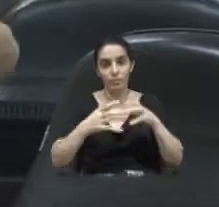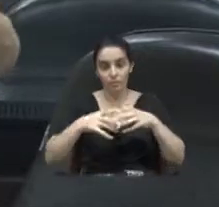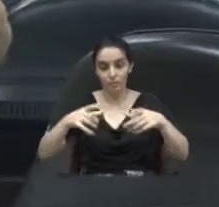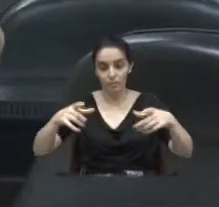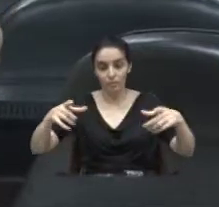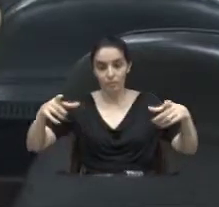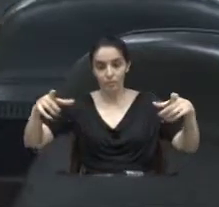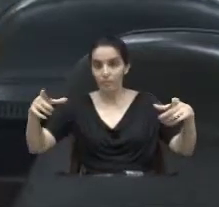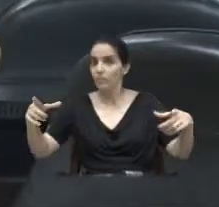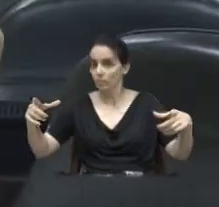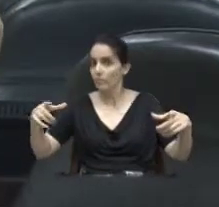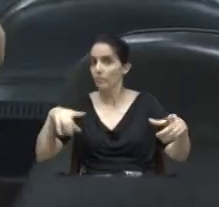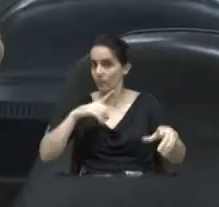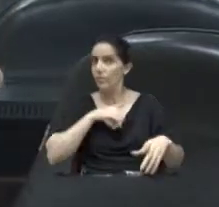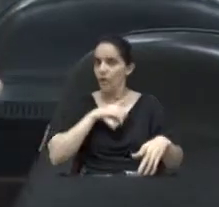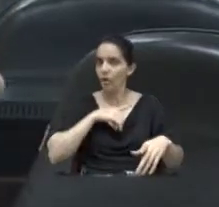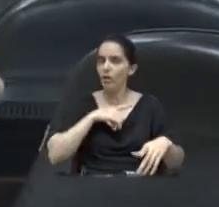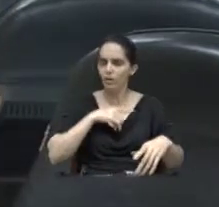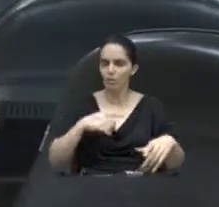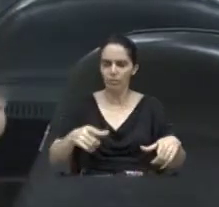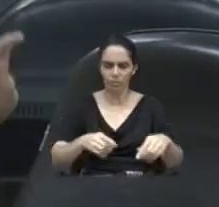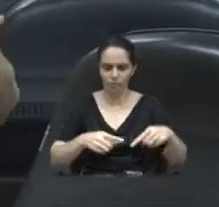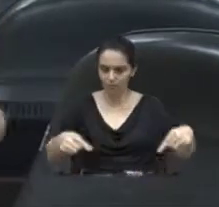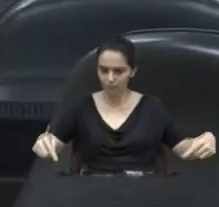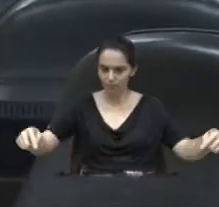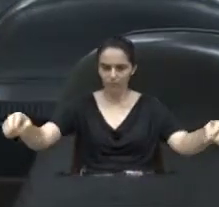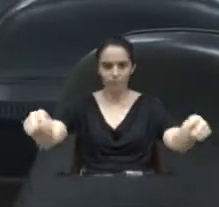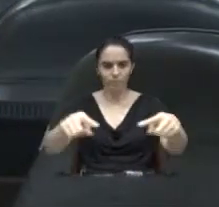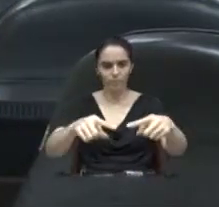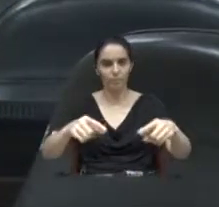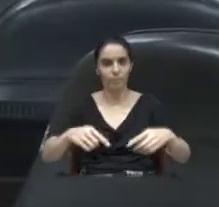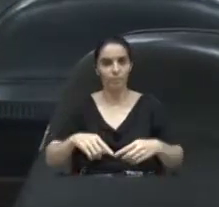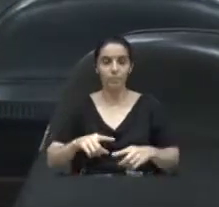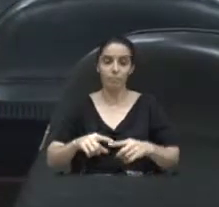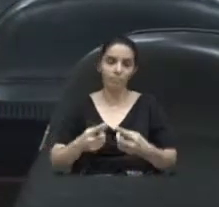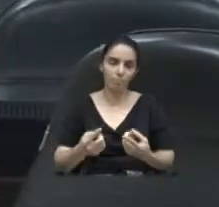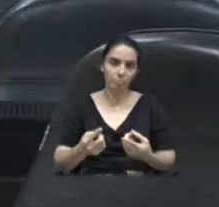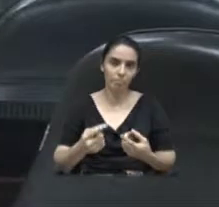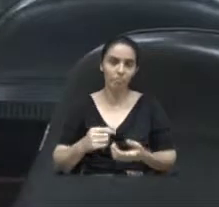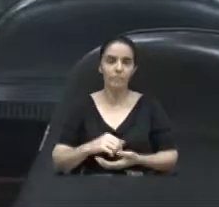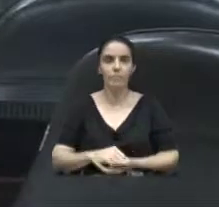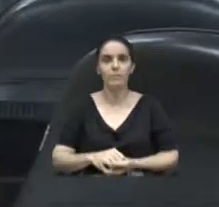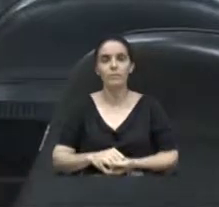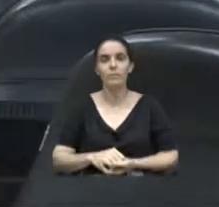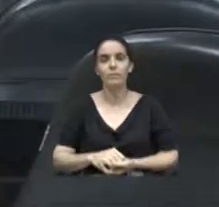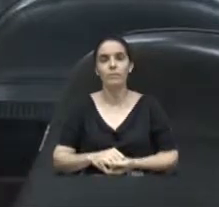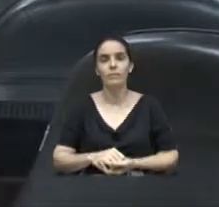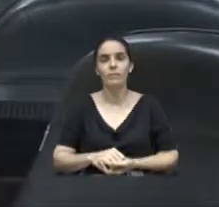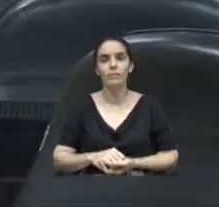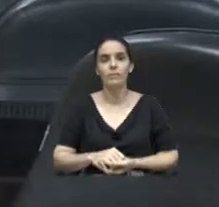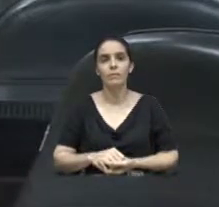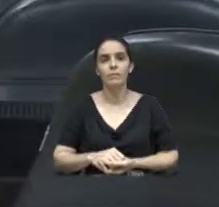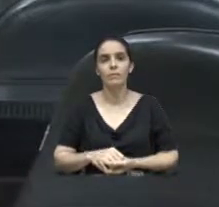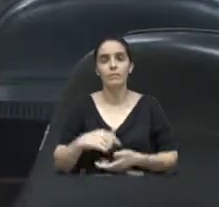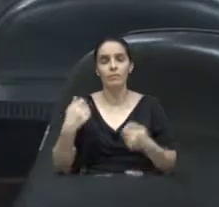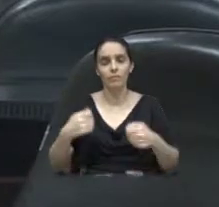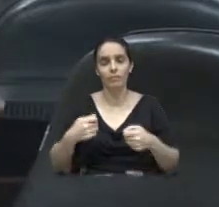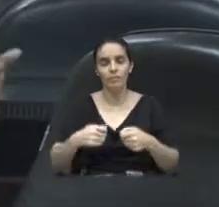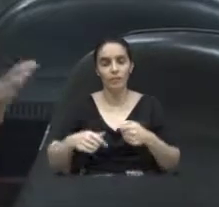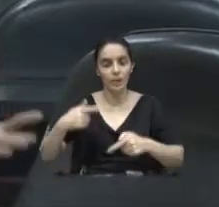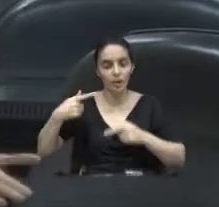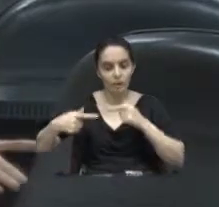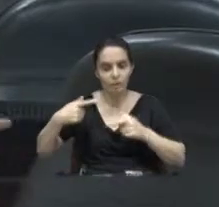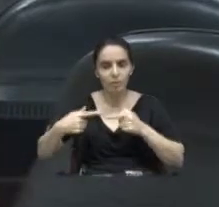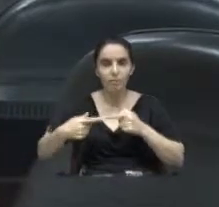há espaço para isso, há terreno para isso, só que, infelizmente, ainda não houve um debate a